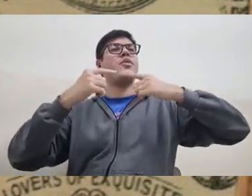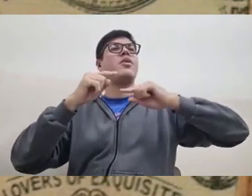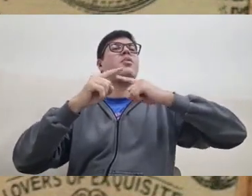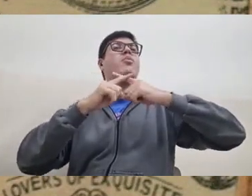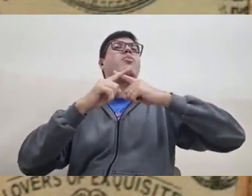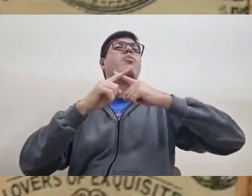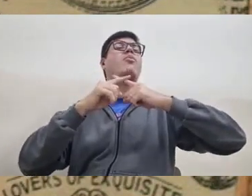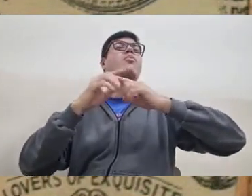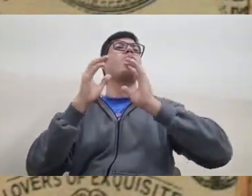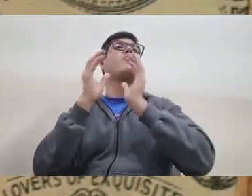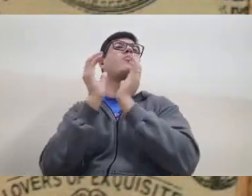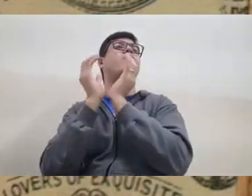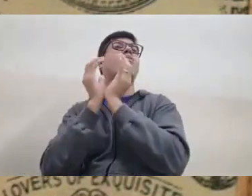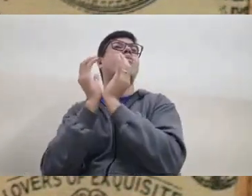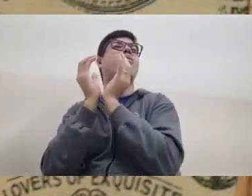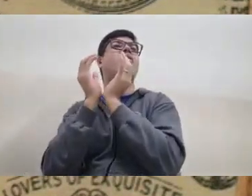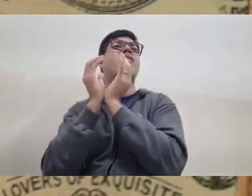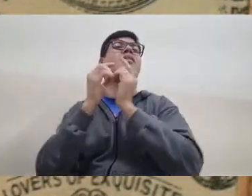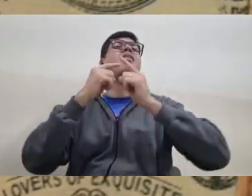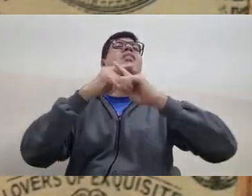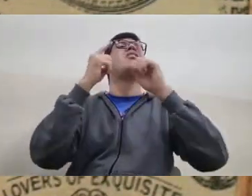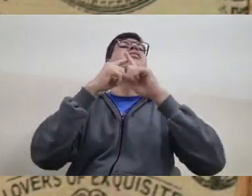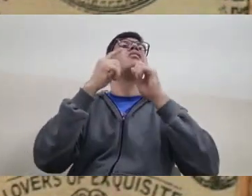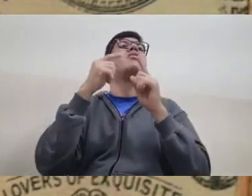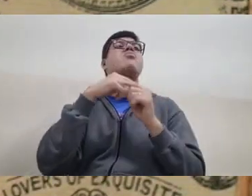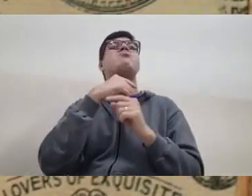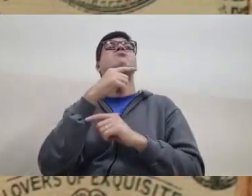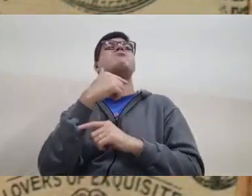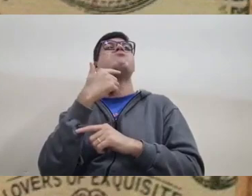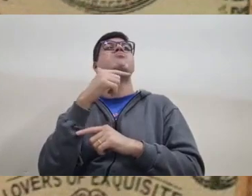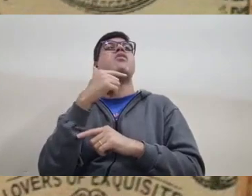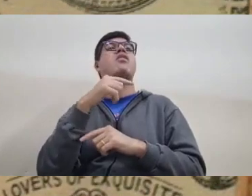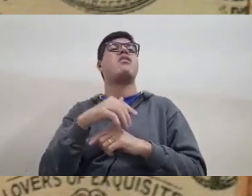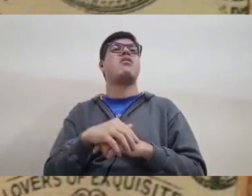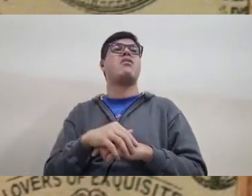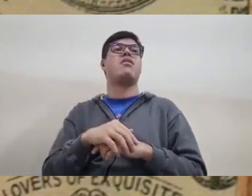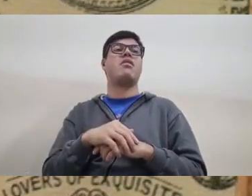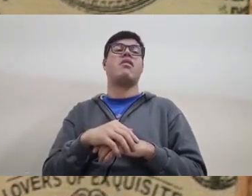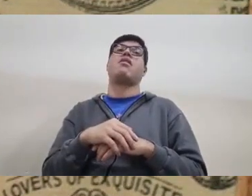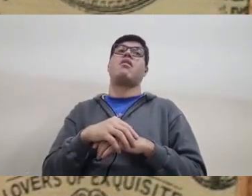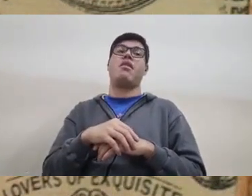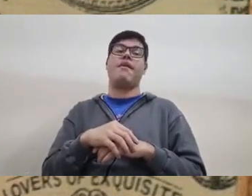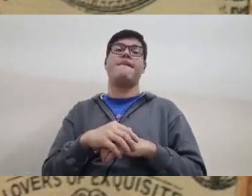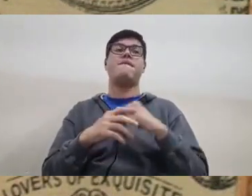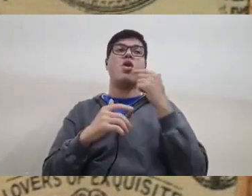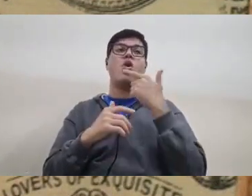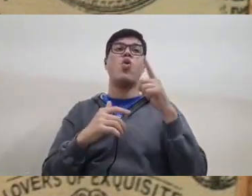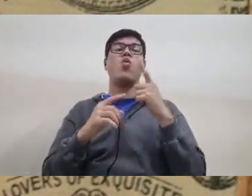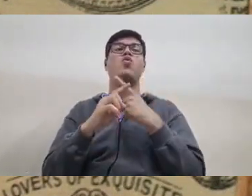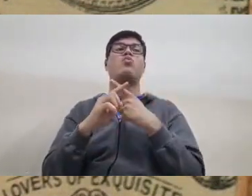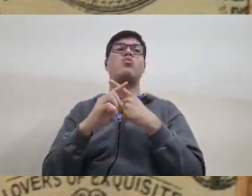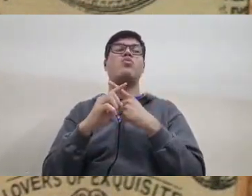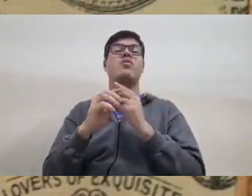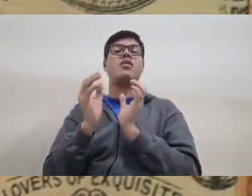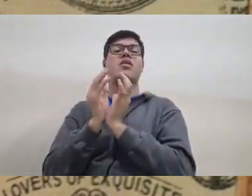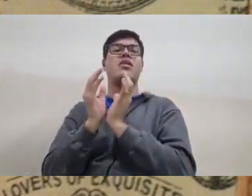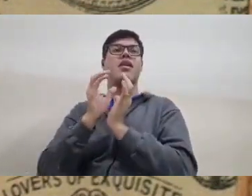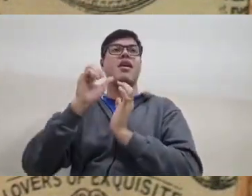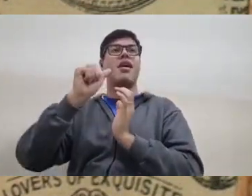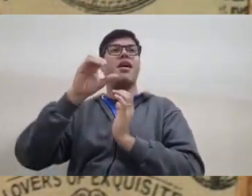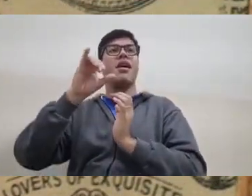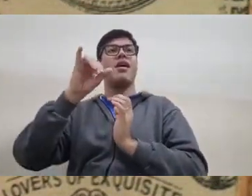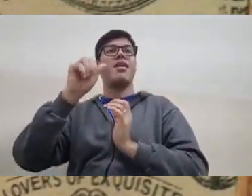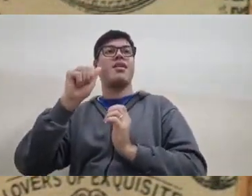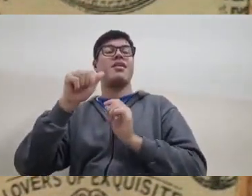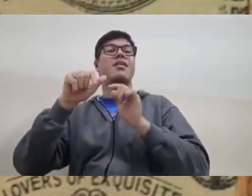tem gente que fala porque a cia não reclama e outra coisa porque a cia